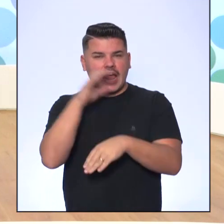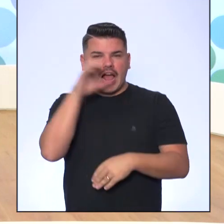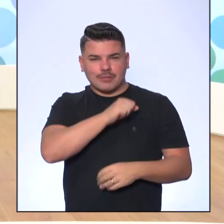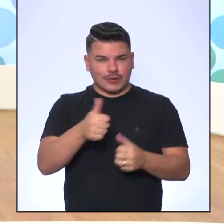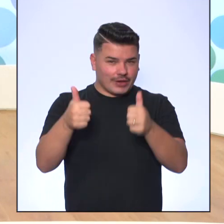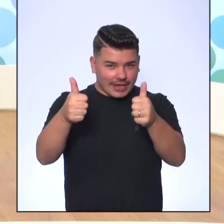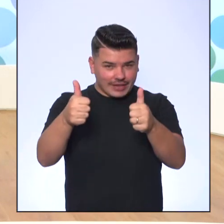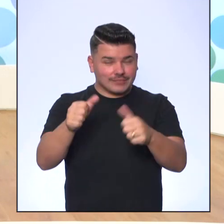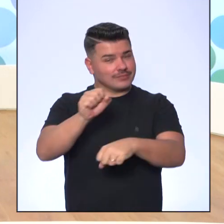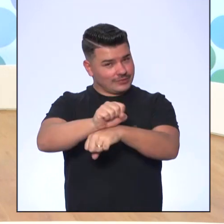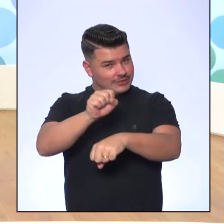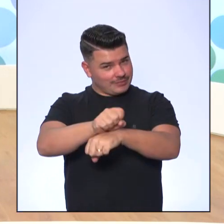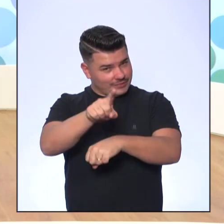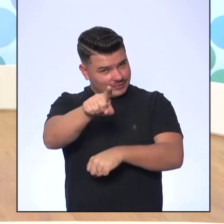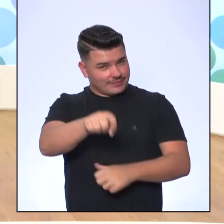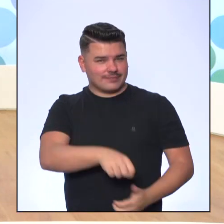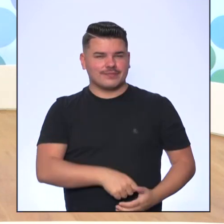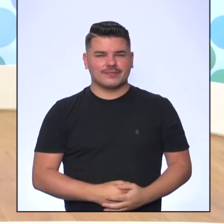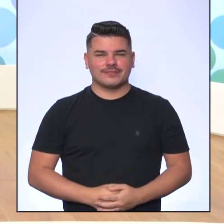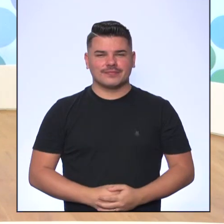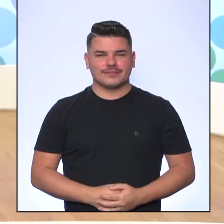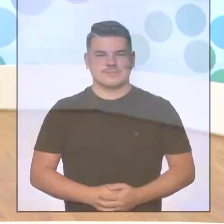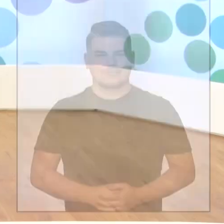bom? Voltamos daqui a pouco.